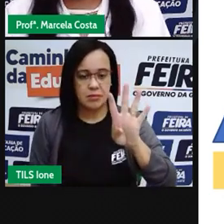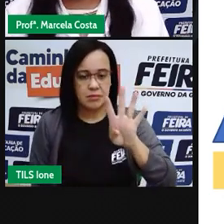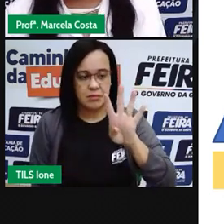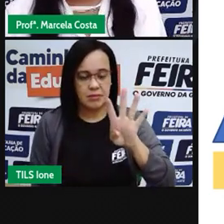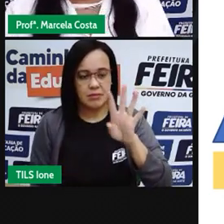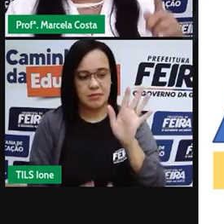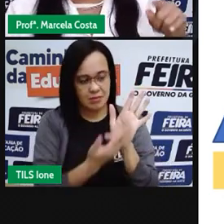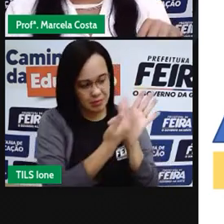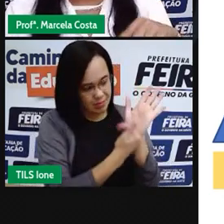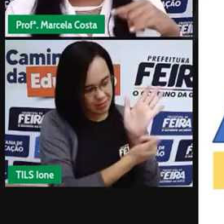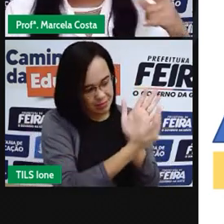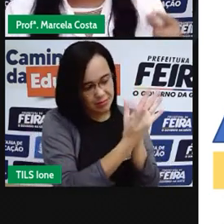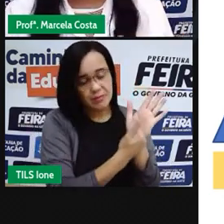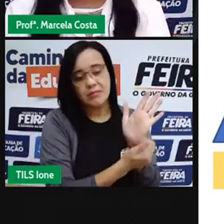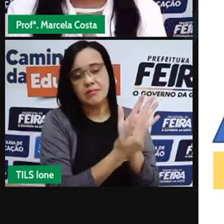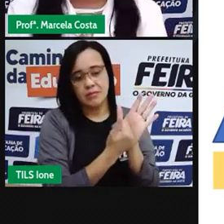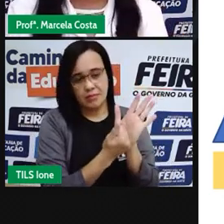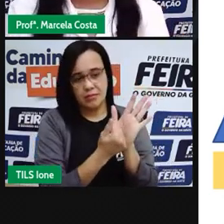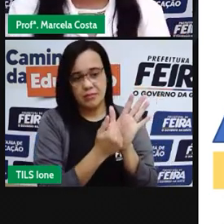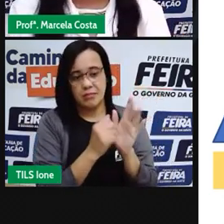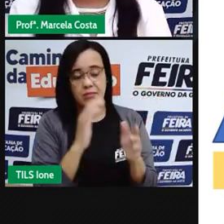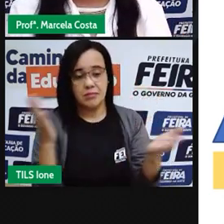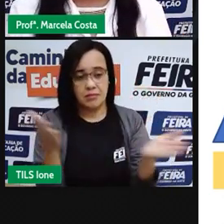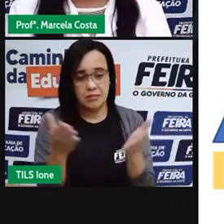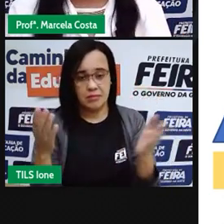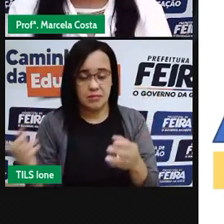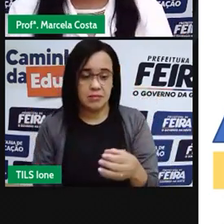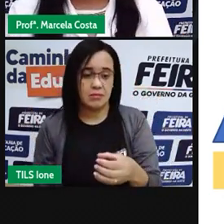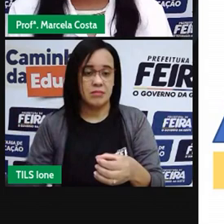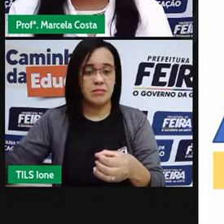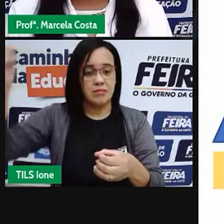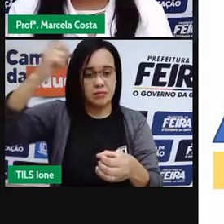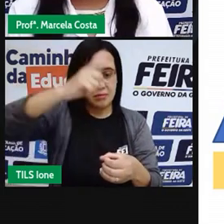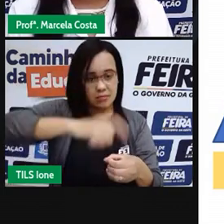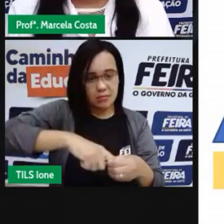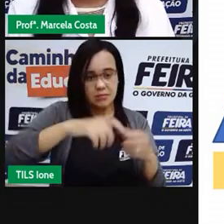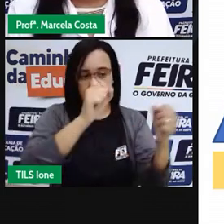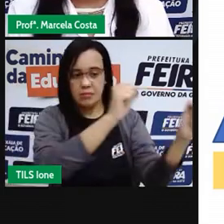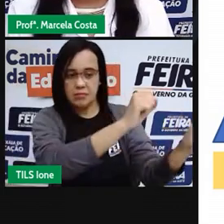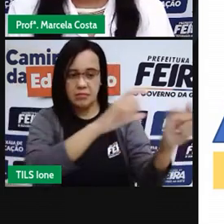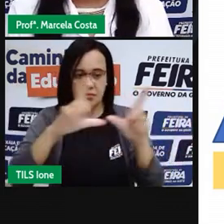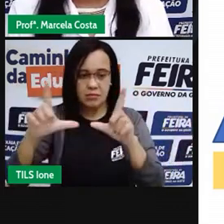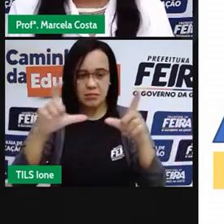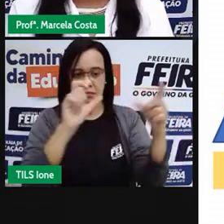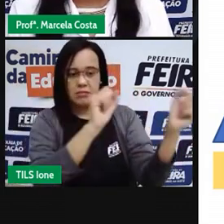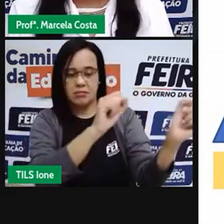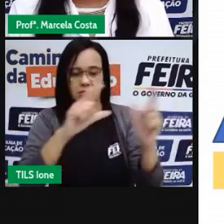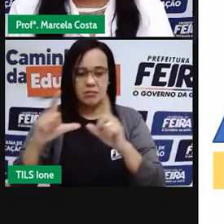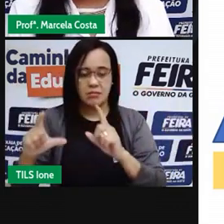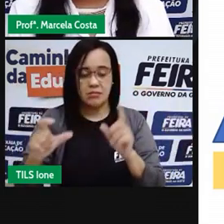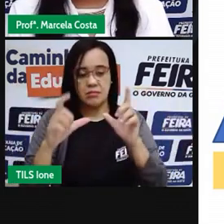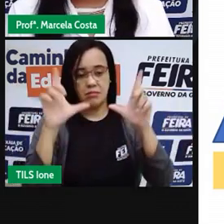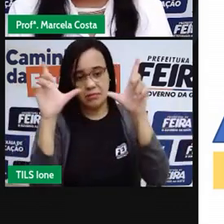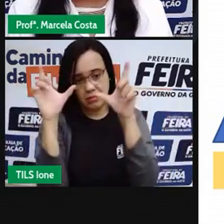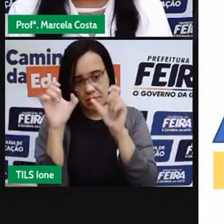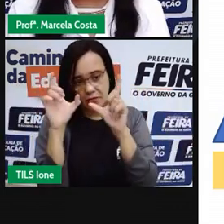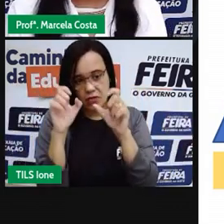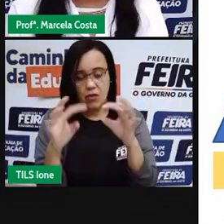figuras, eu vou voltar aqui a imagem dos casarões para você observar novamente